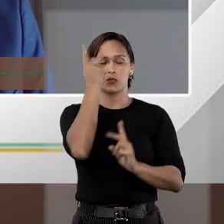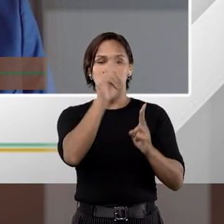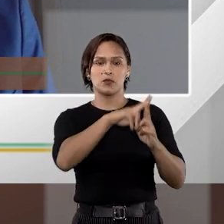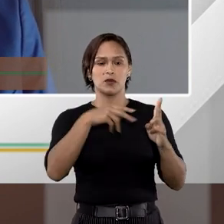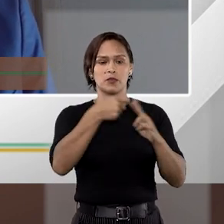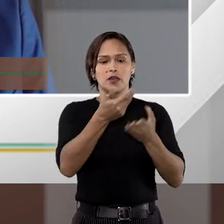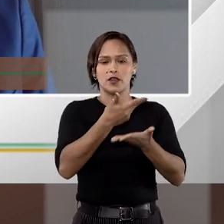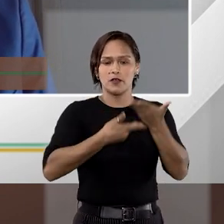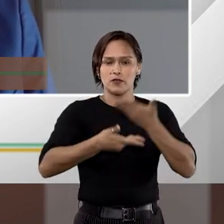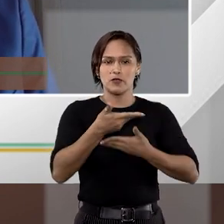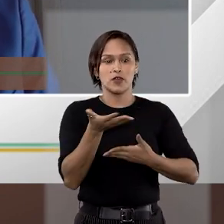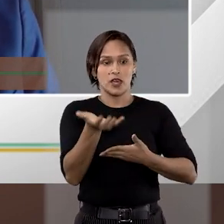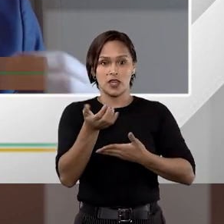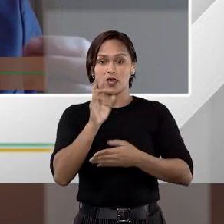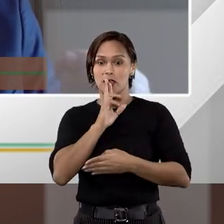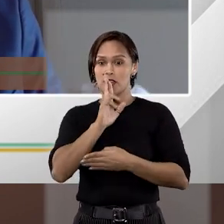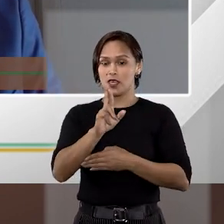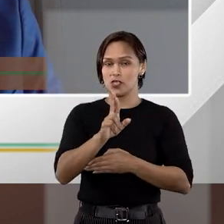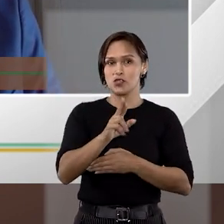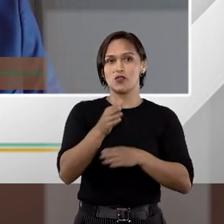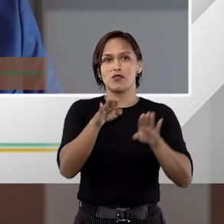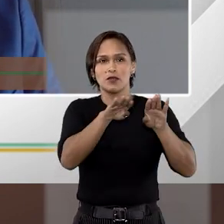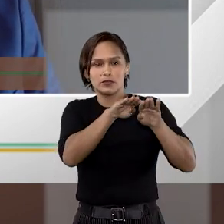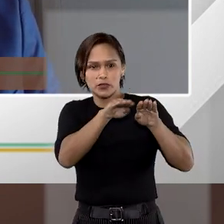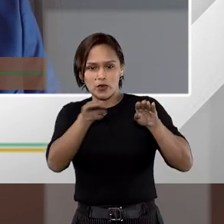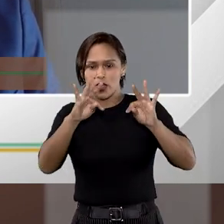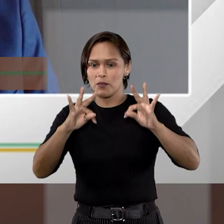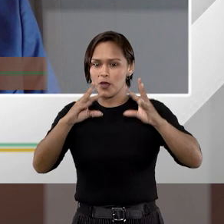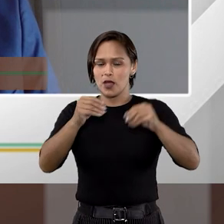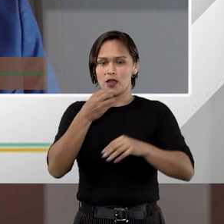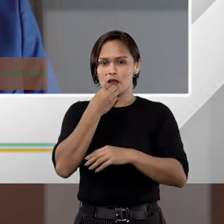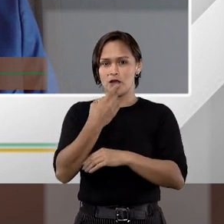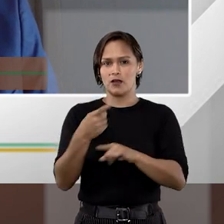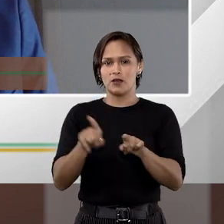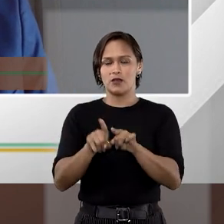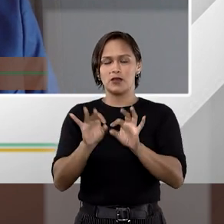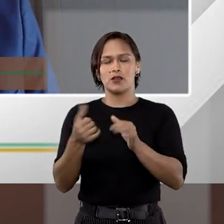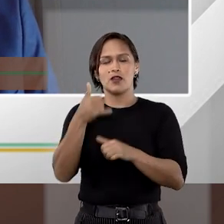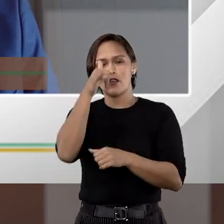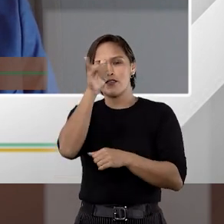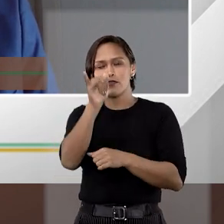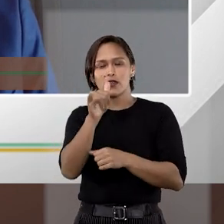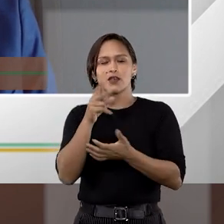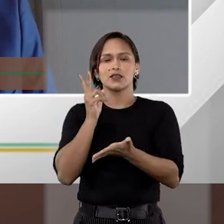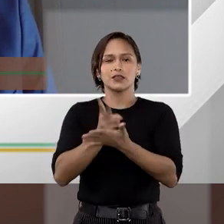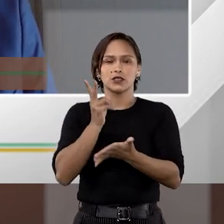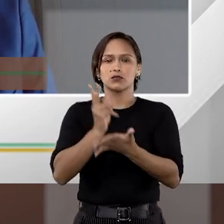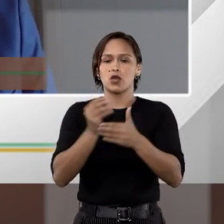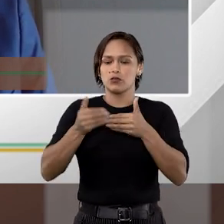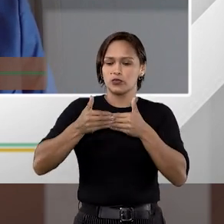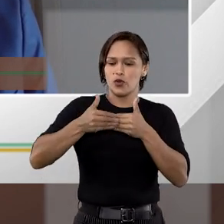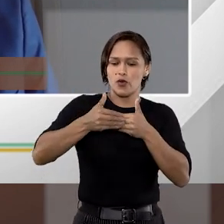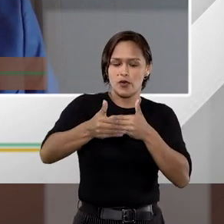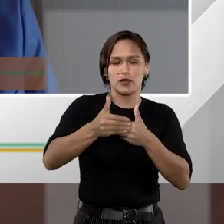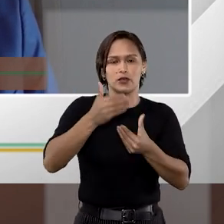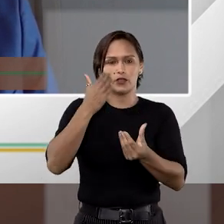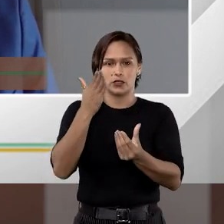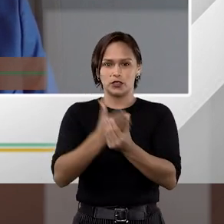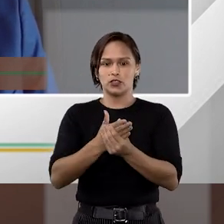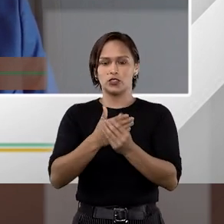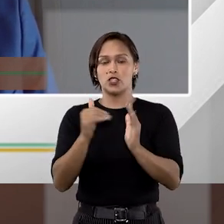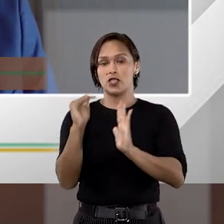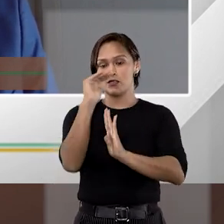por outras partes envolvidas acabam alinhavando aí o que é melhor para todos né esse evita justamente essa essa decisão